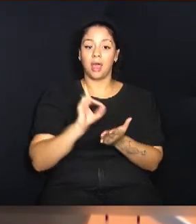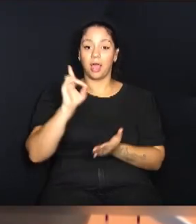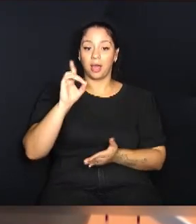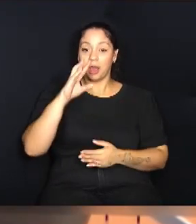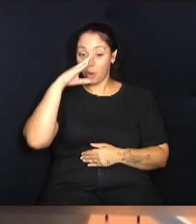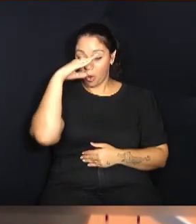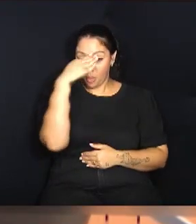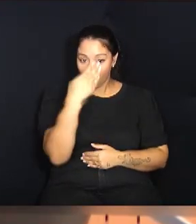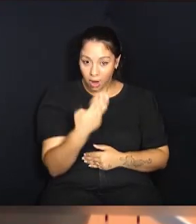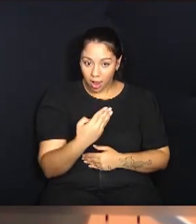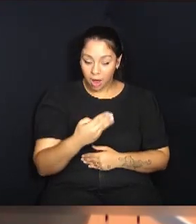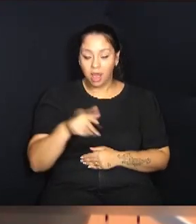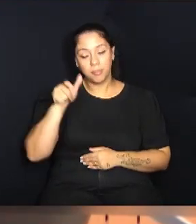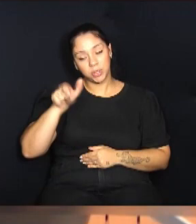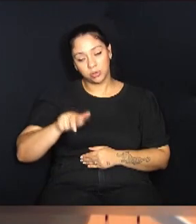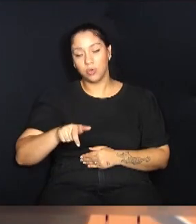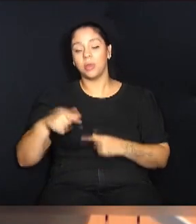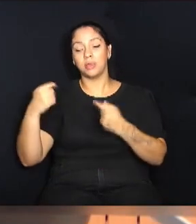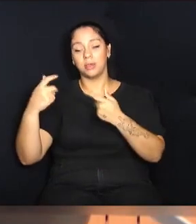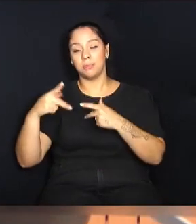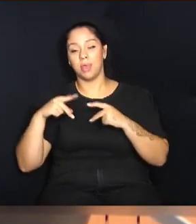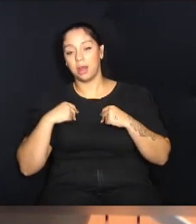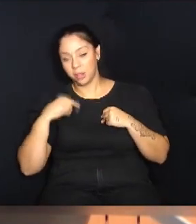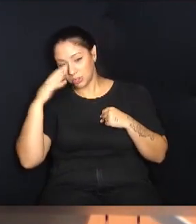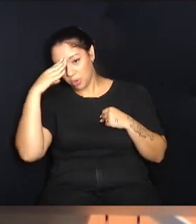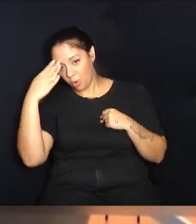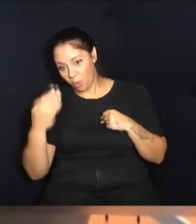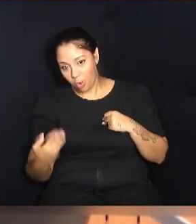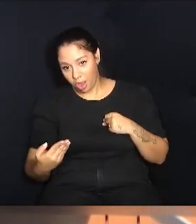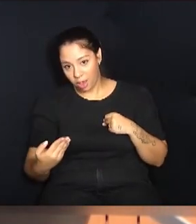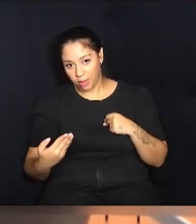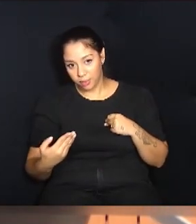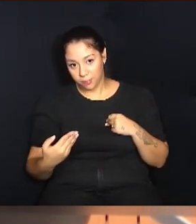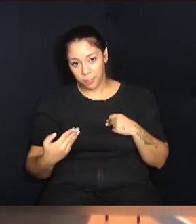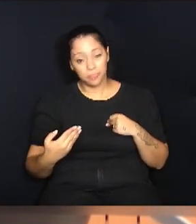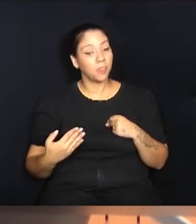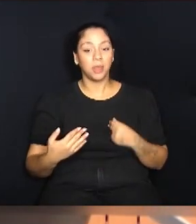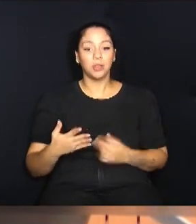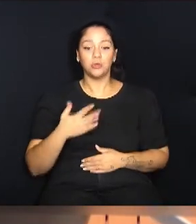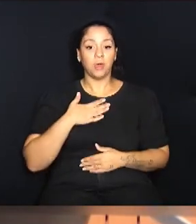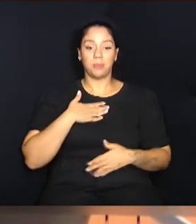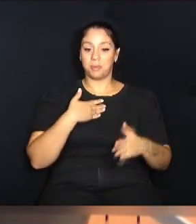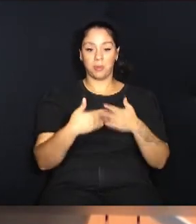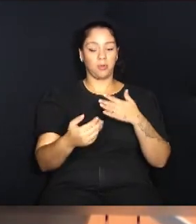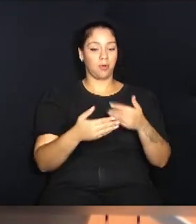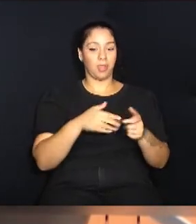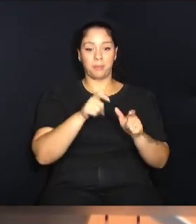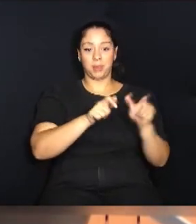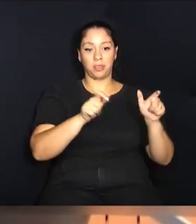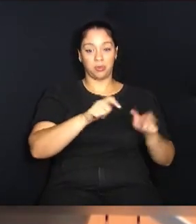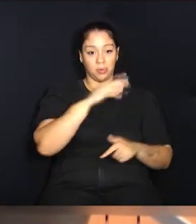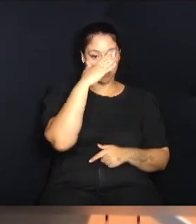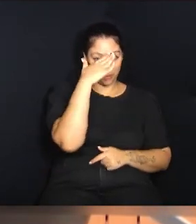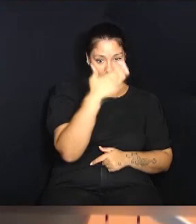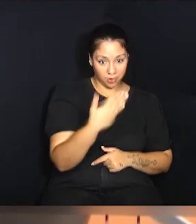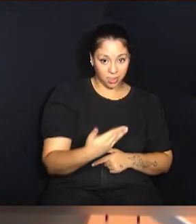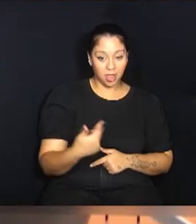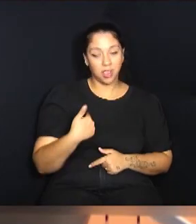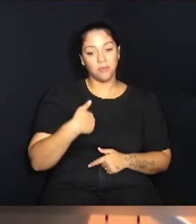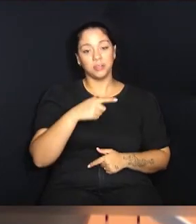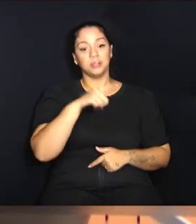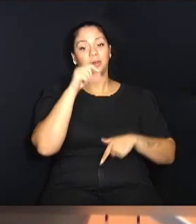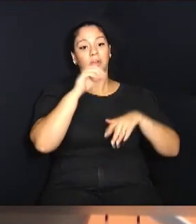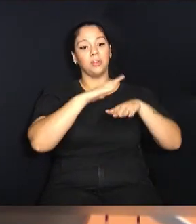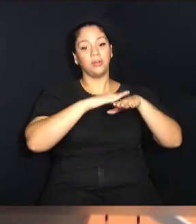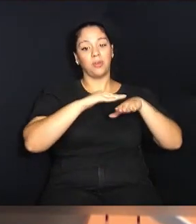honra. Então, não é, das minhas mãos, não é qualquer um que recebe a honraria. Eu escolho com muito carinho a quem